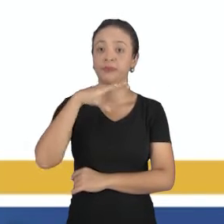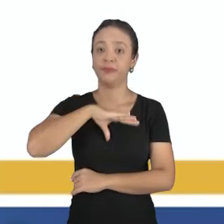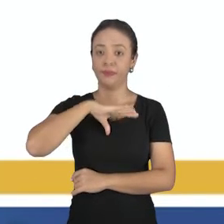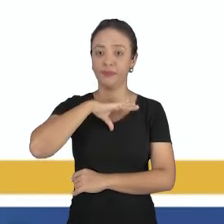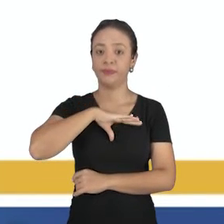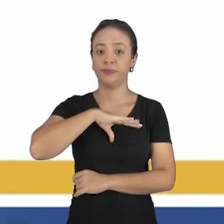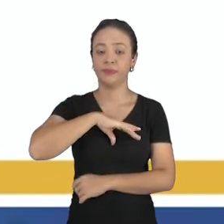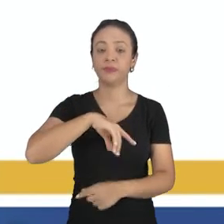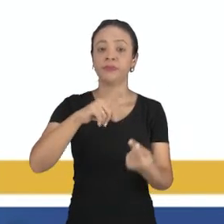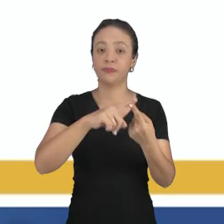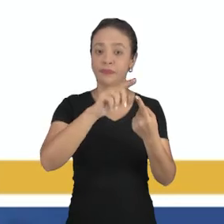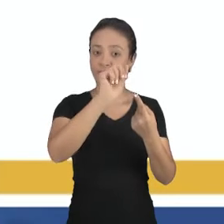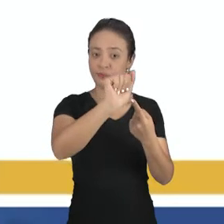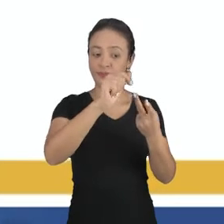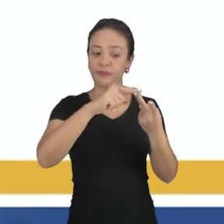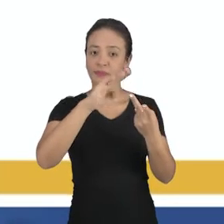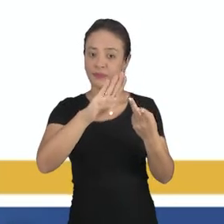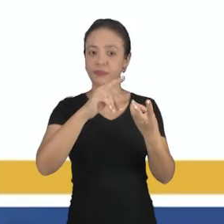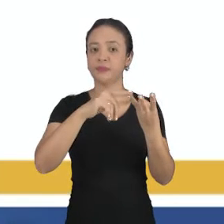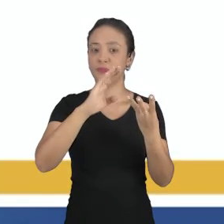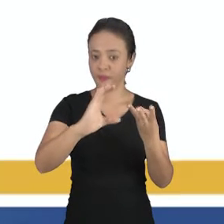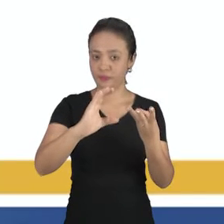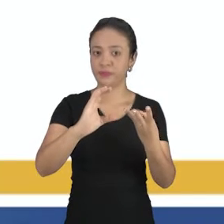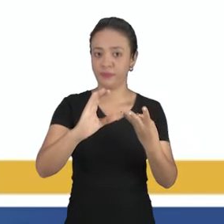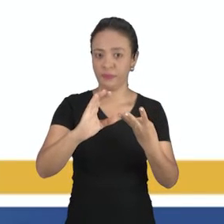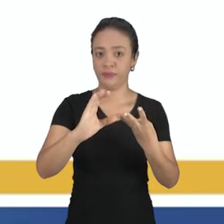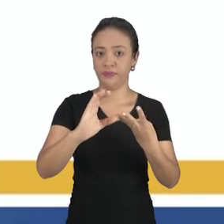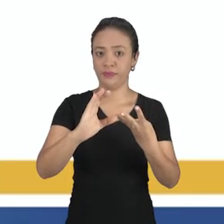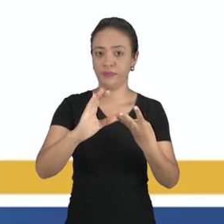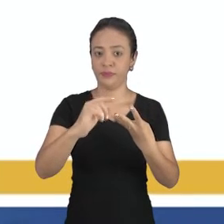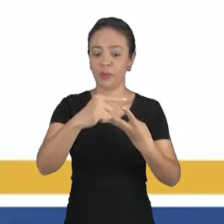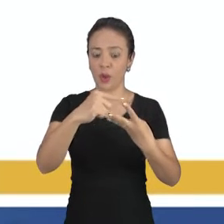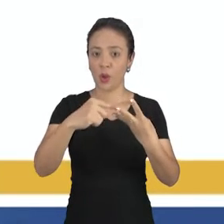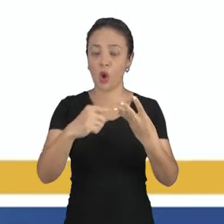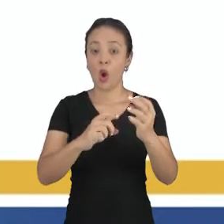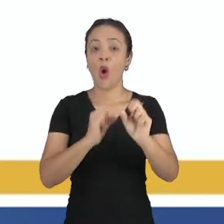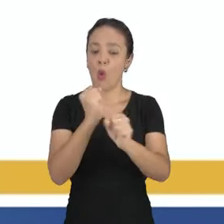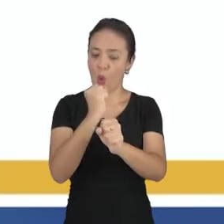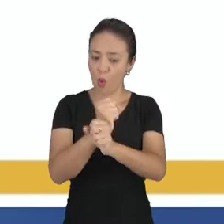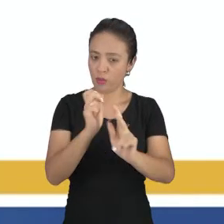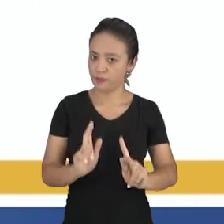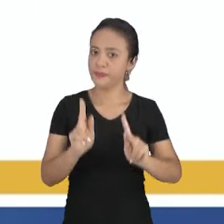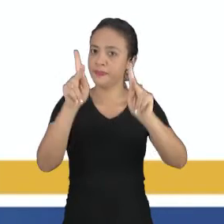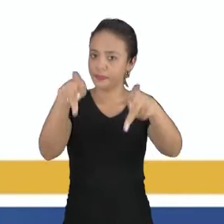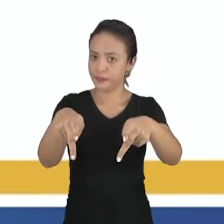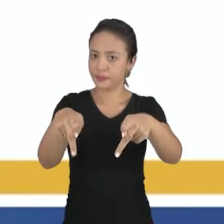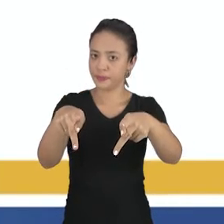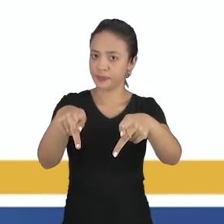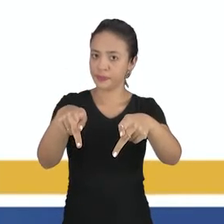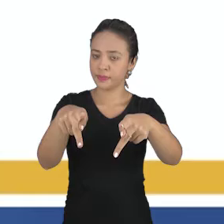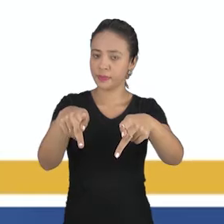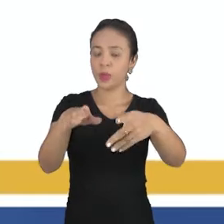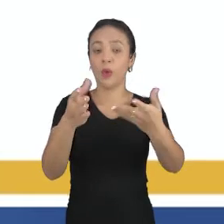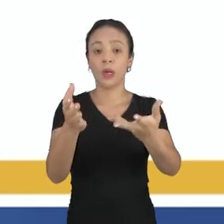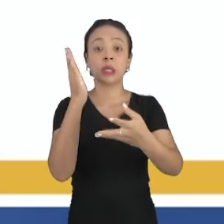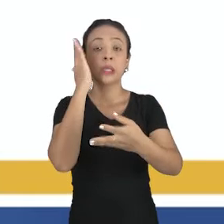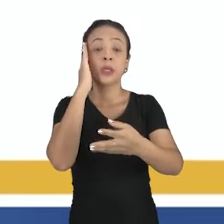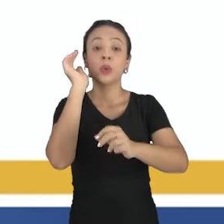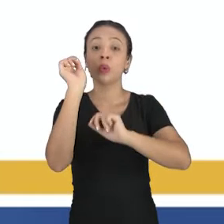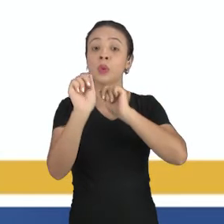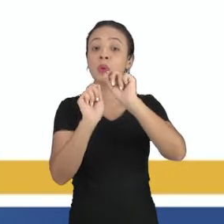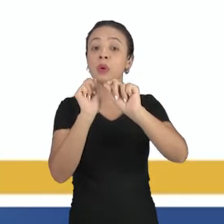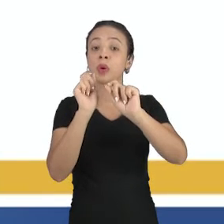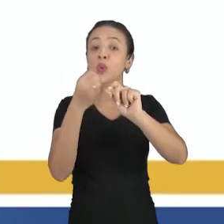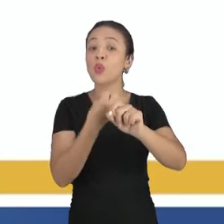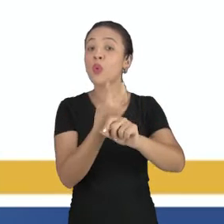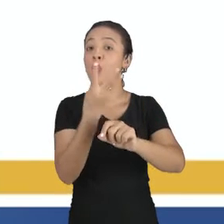tá a cidade a b e c elas construíram a ponte aí nós vamos ela quer saber